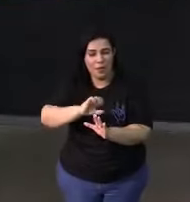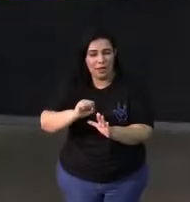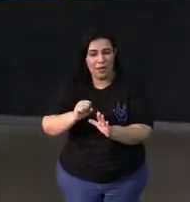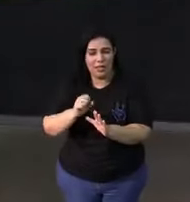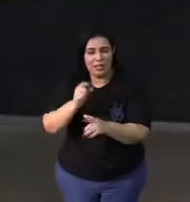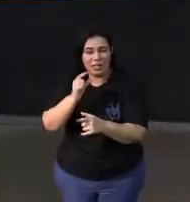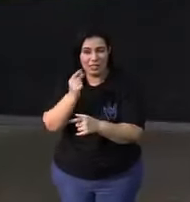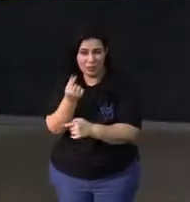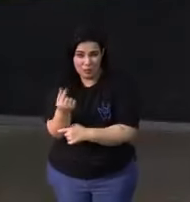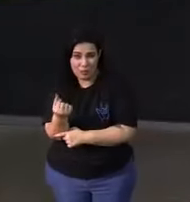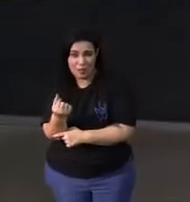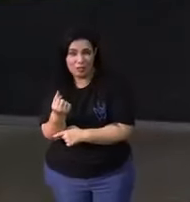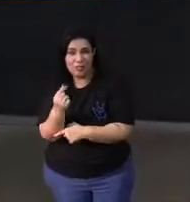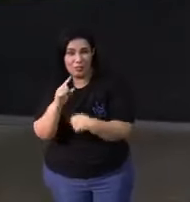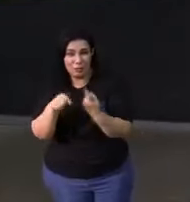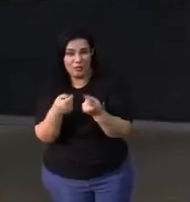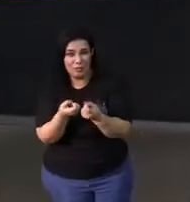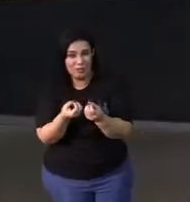dinheiro depois, eu...